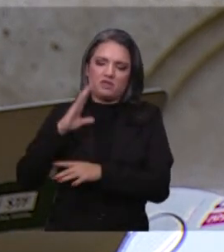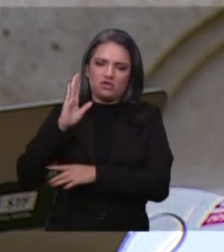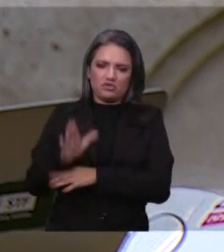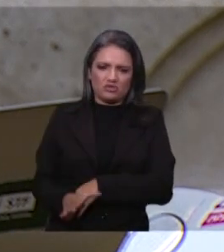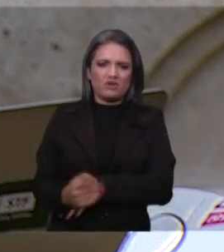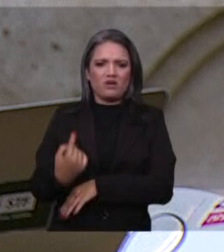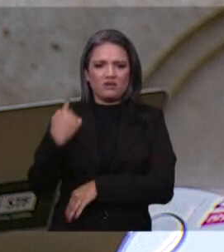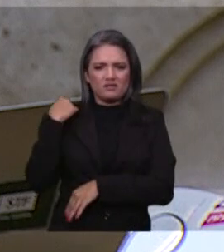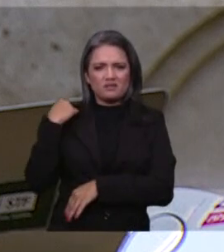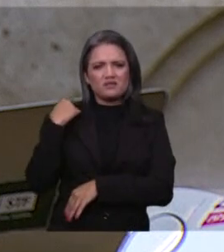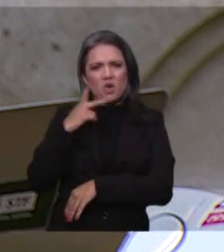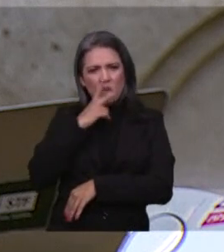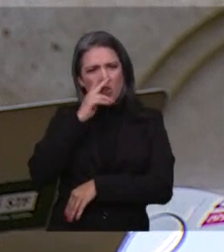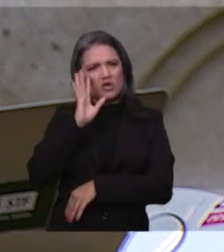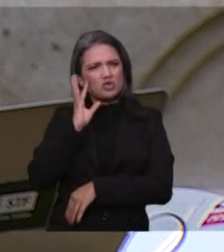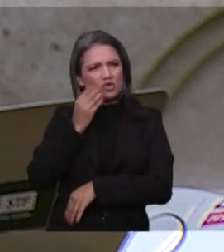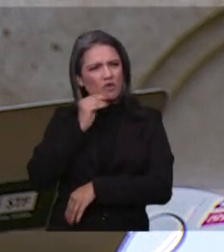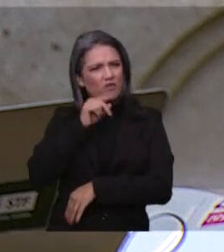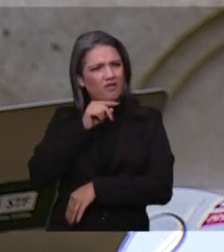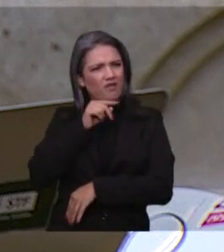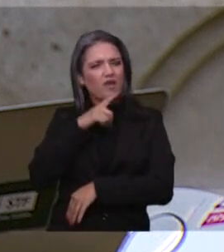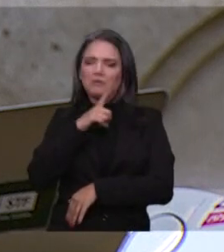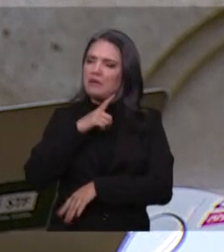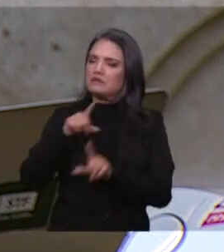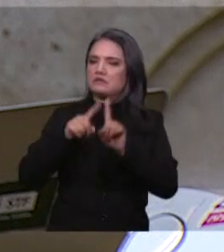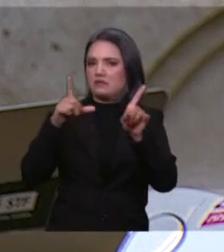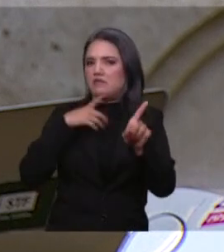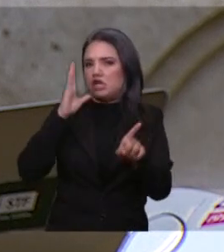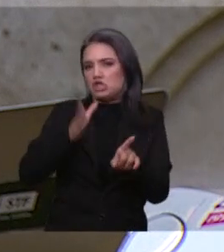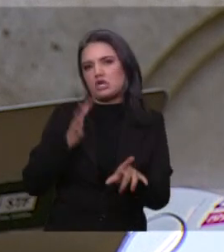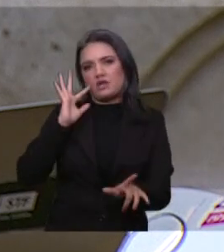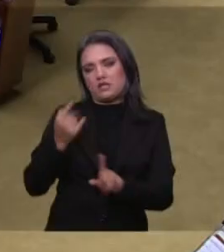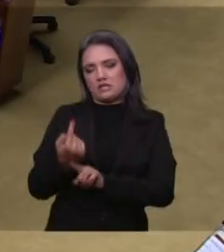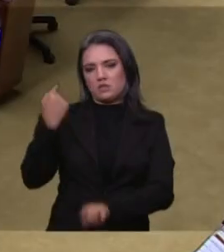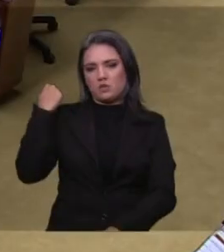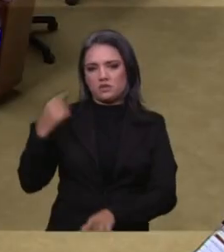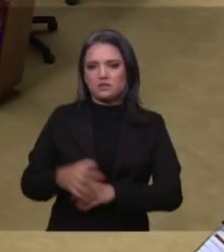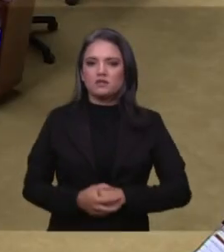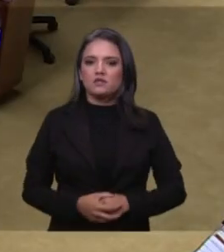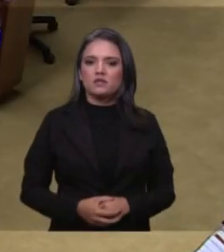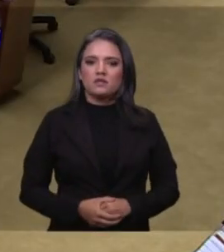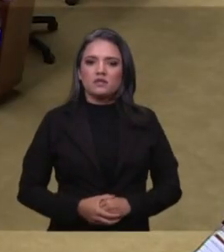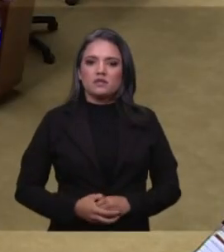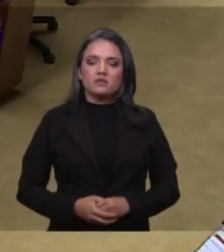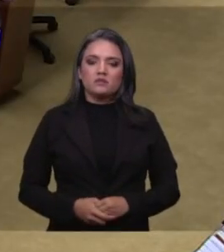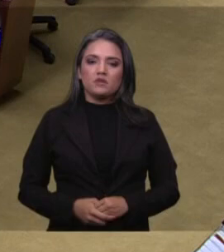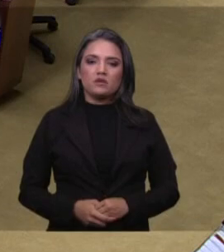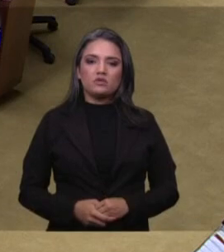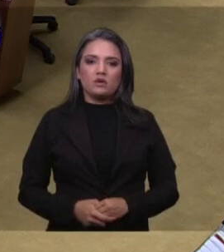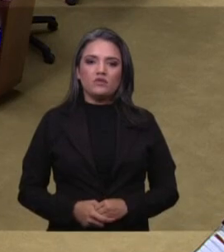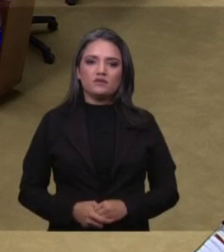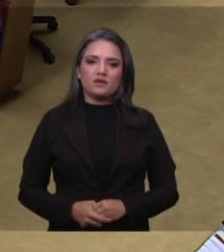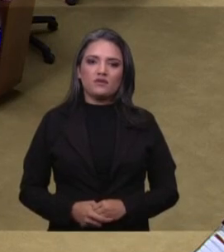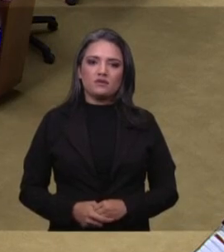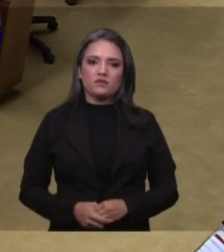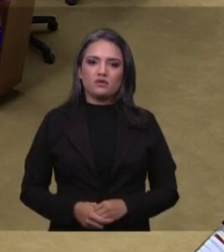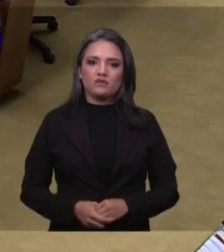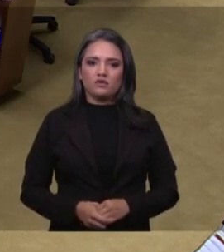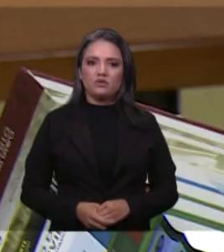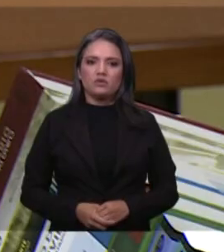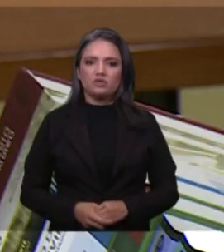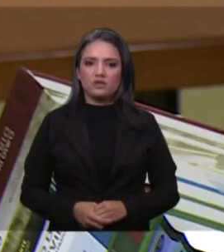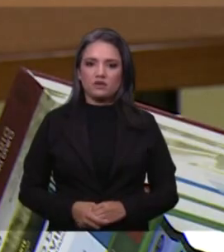eu estou bem seguro que temos um precedente nessa matéria. Questão de hora que, inclusive, foi citado no... É porque houve uma